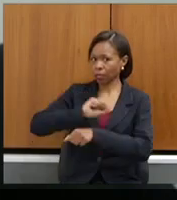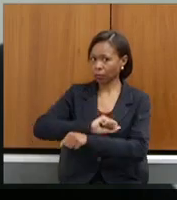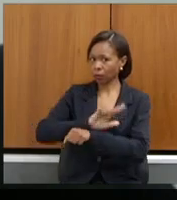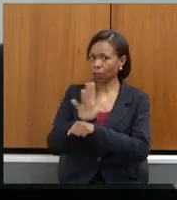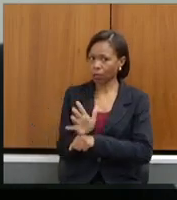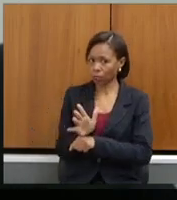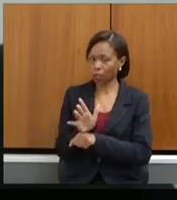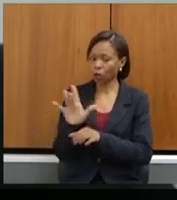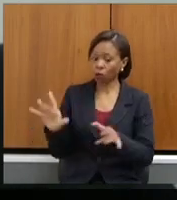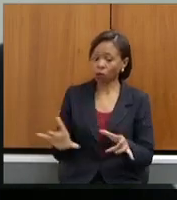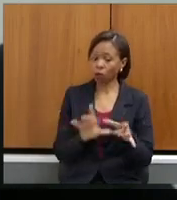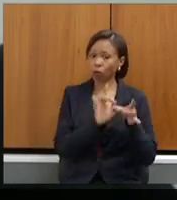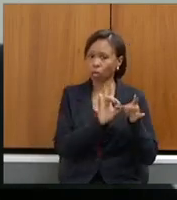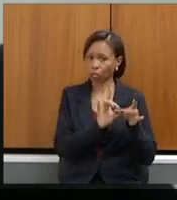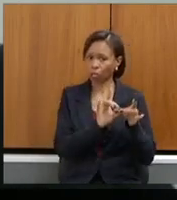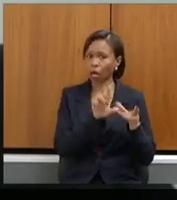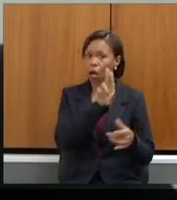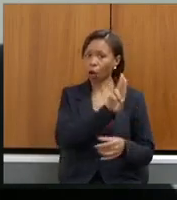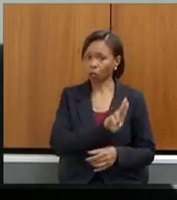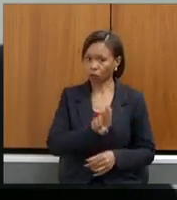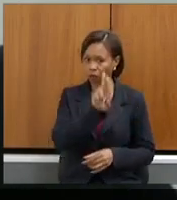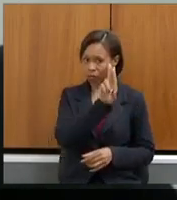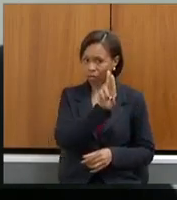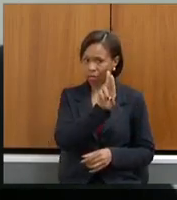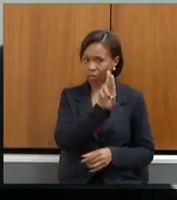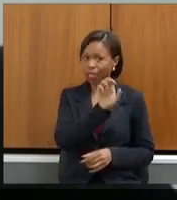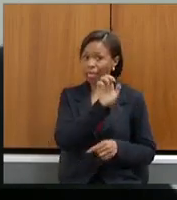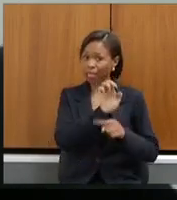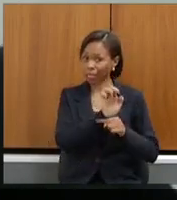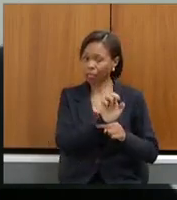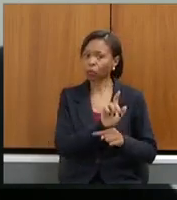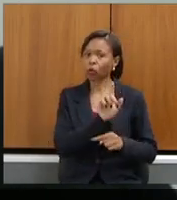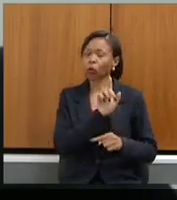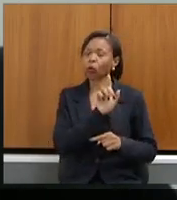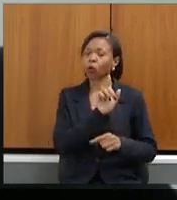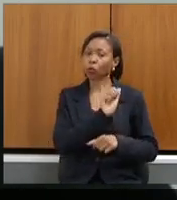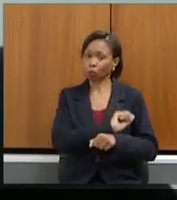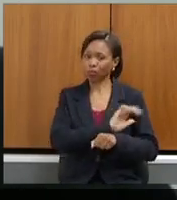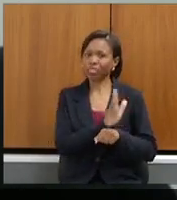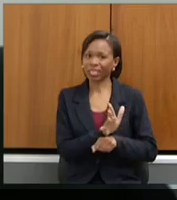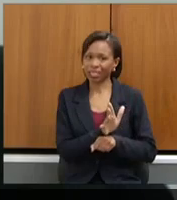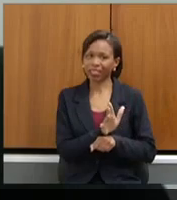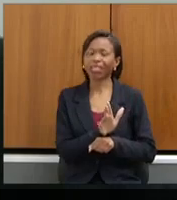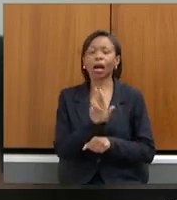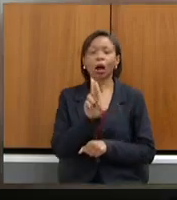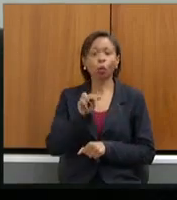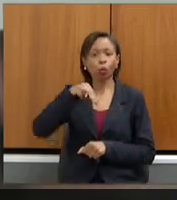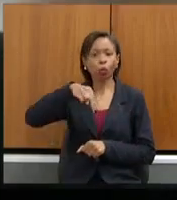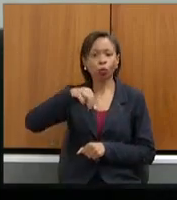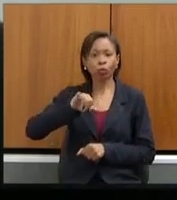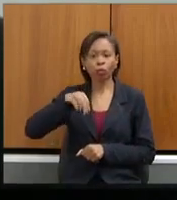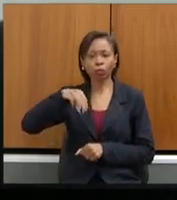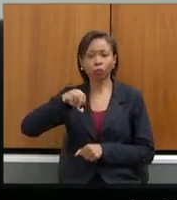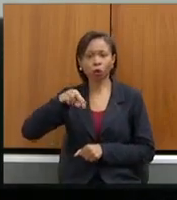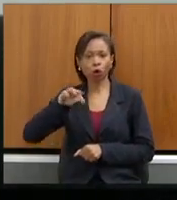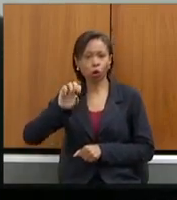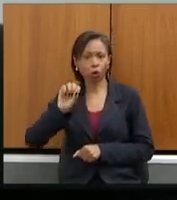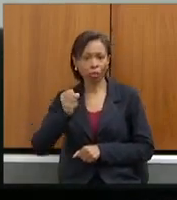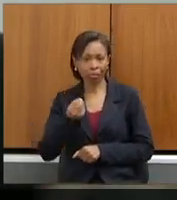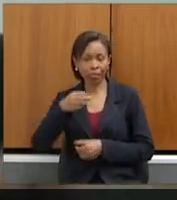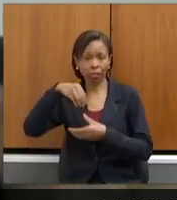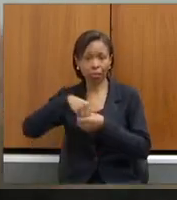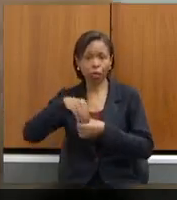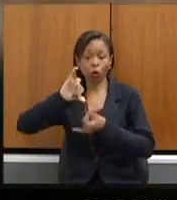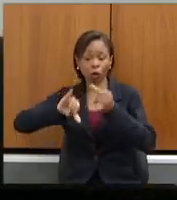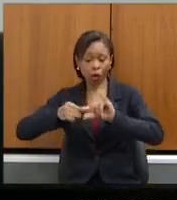Estadual de Montes Claros a unimonte esse laboratório que passou se opera o ano